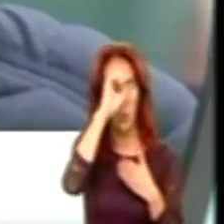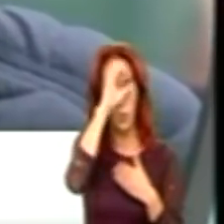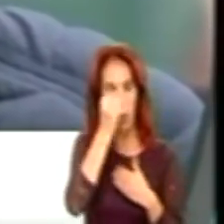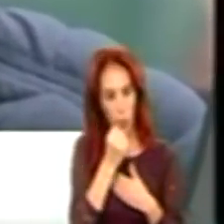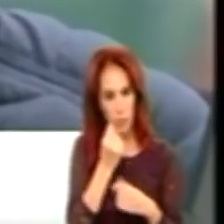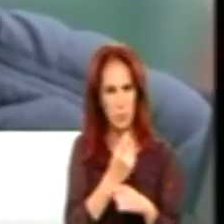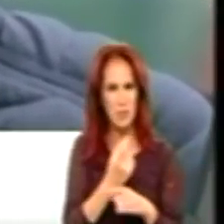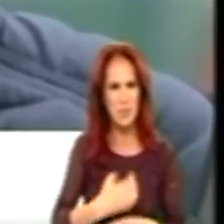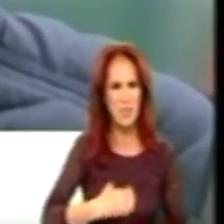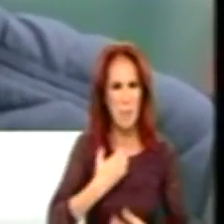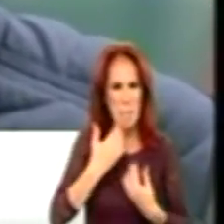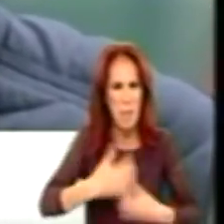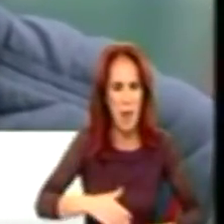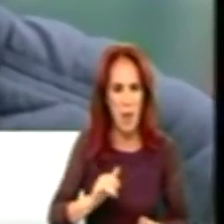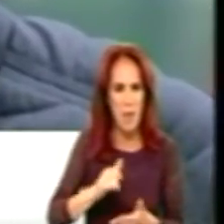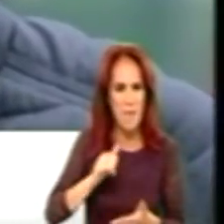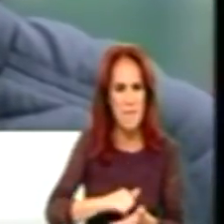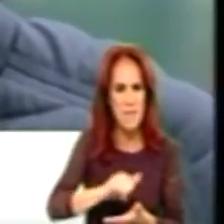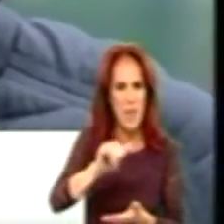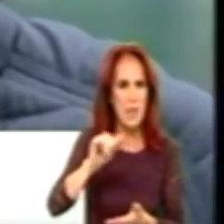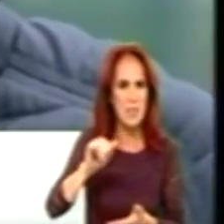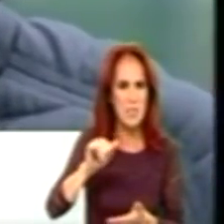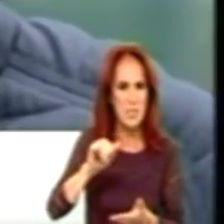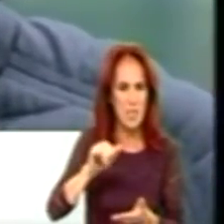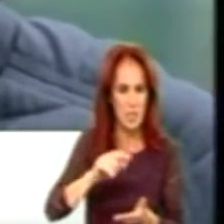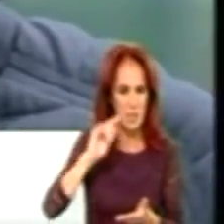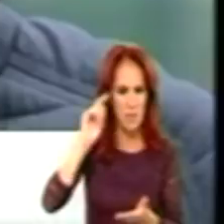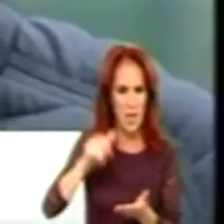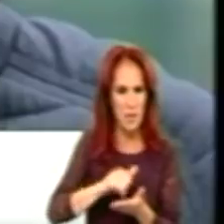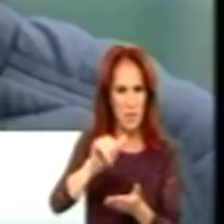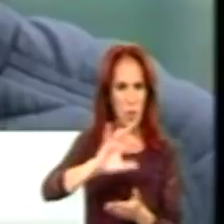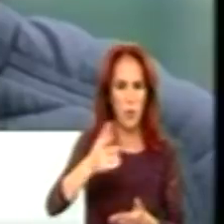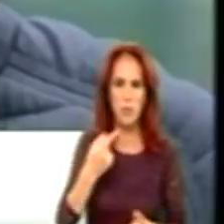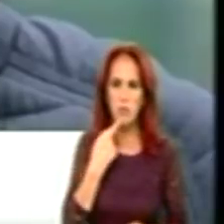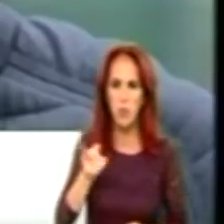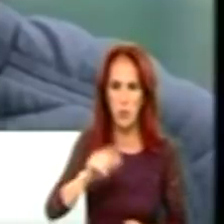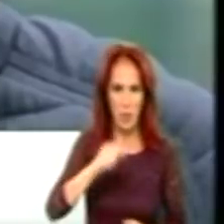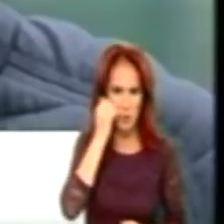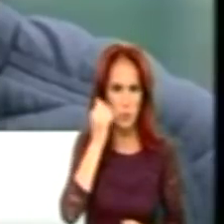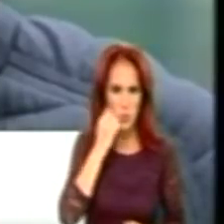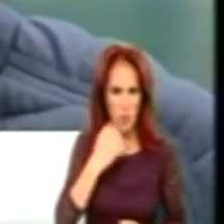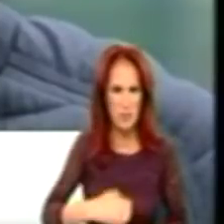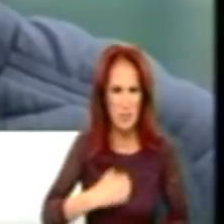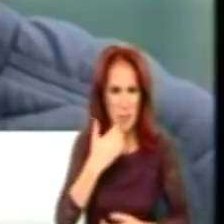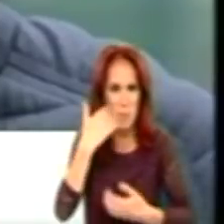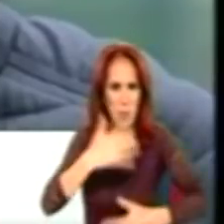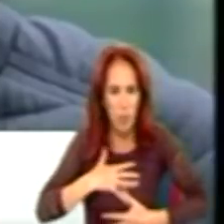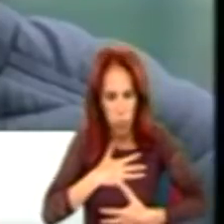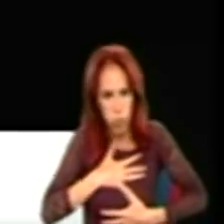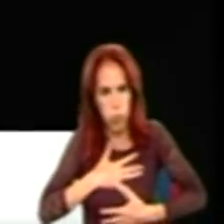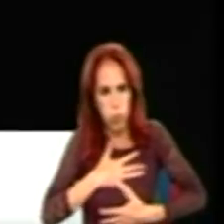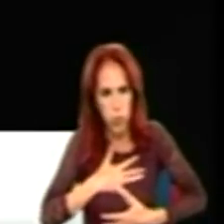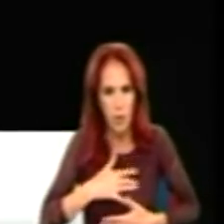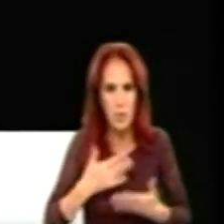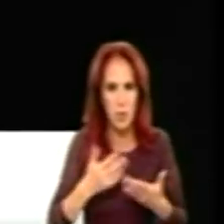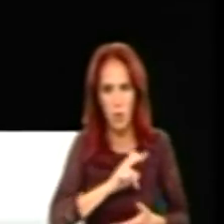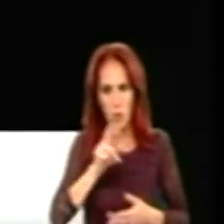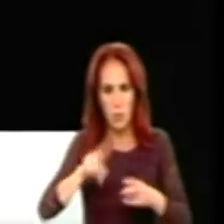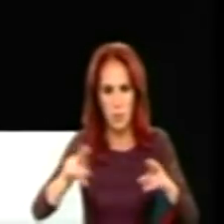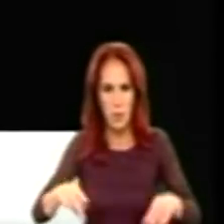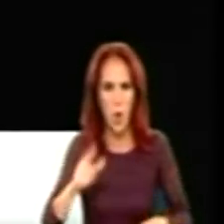a Putin, já não é uma coisa nova, é um método, parece que recorrente,